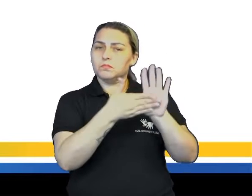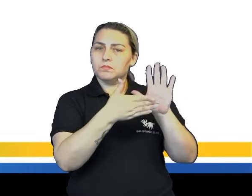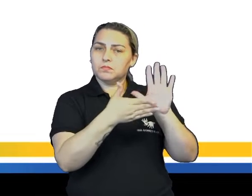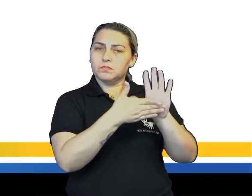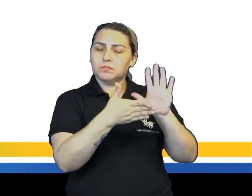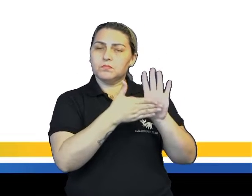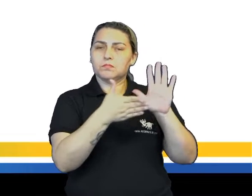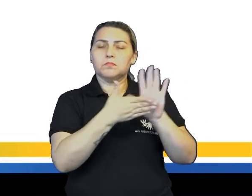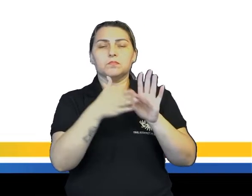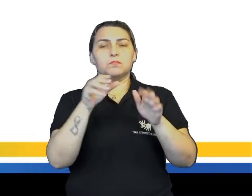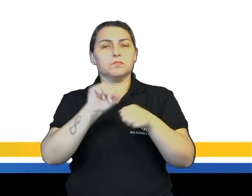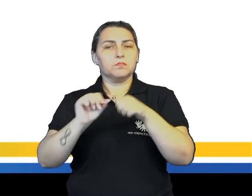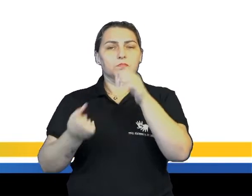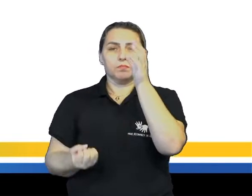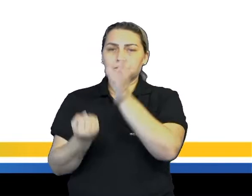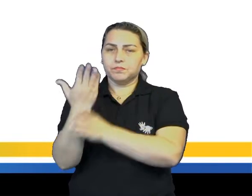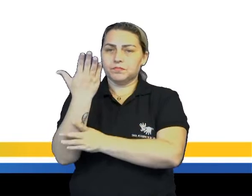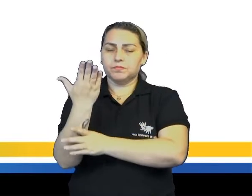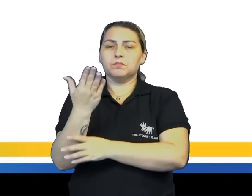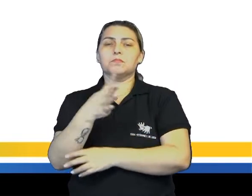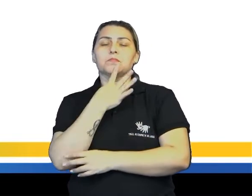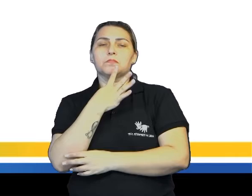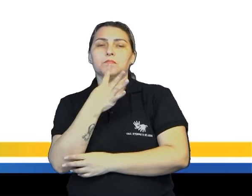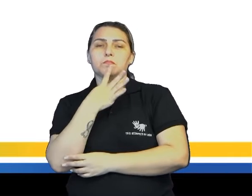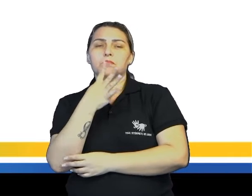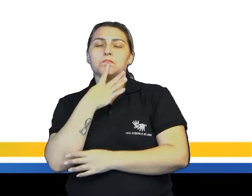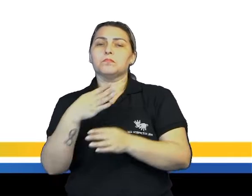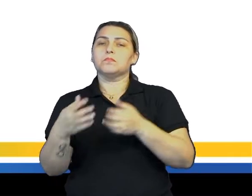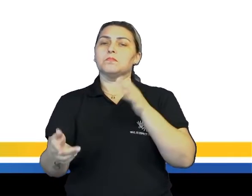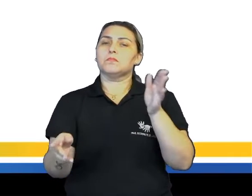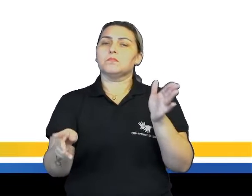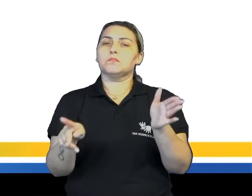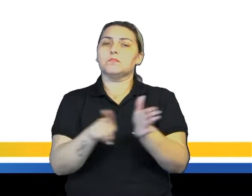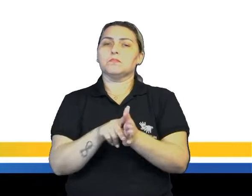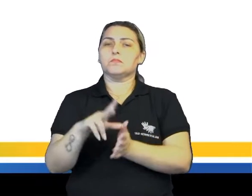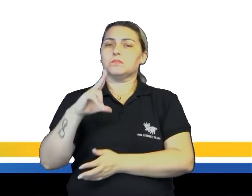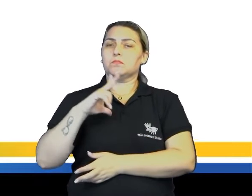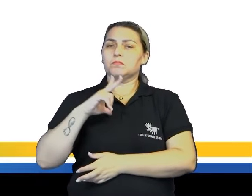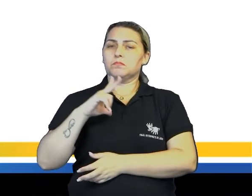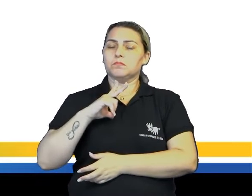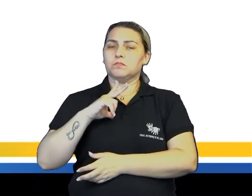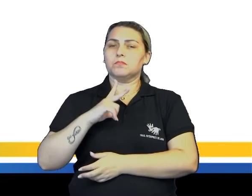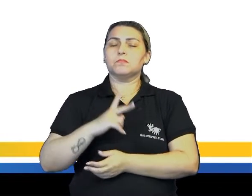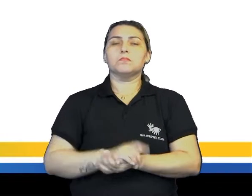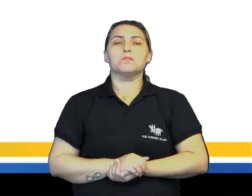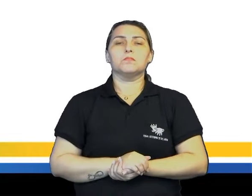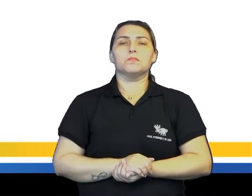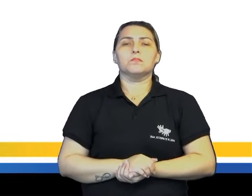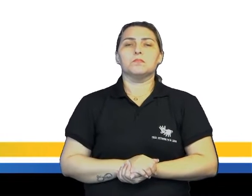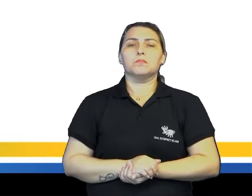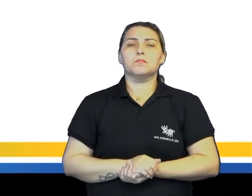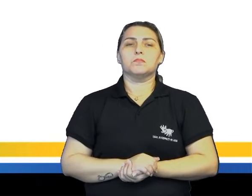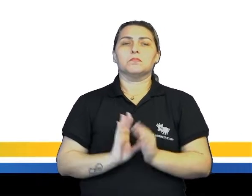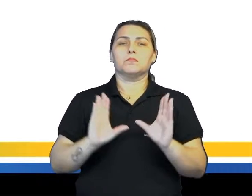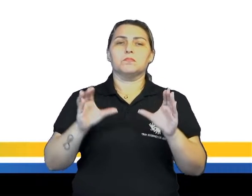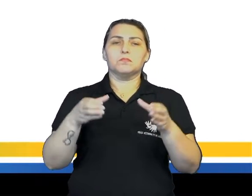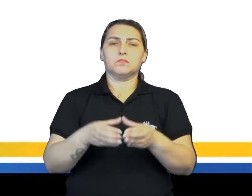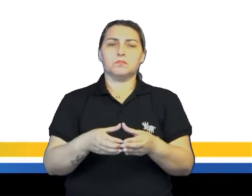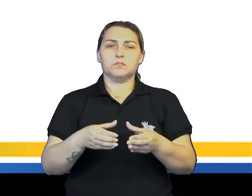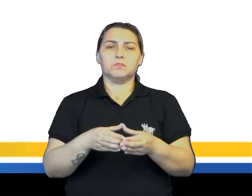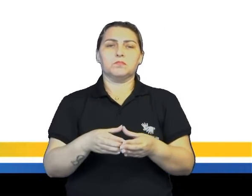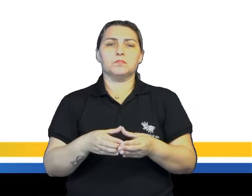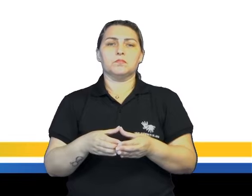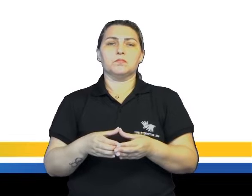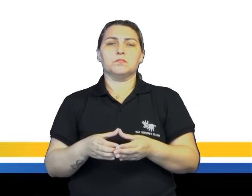Elas fizeram surgir aquilo que a gente conhece como propriedade particular ou privada. Foi nessas comunidades que